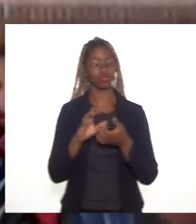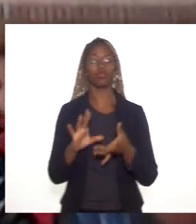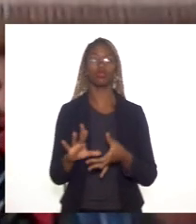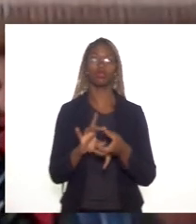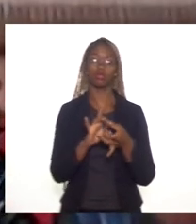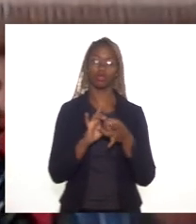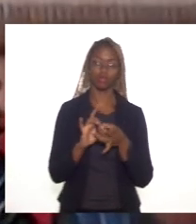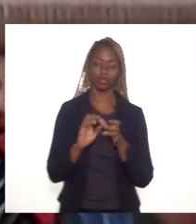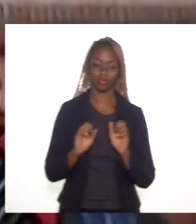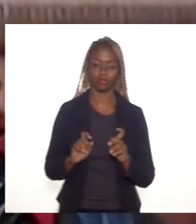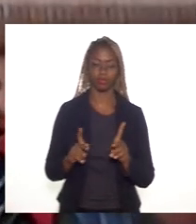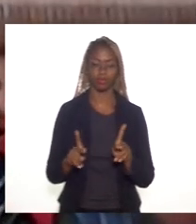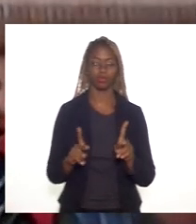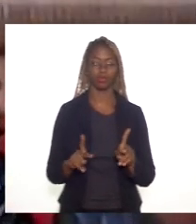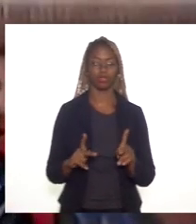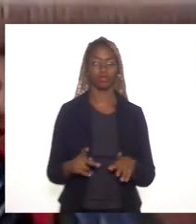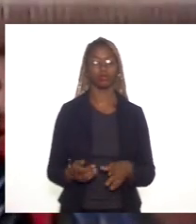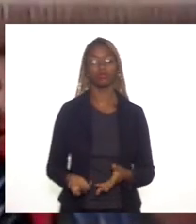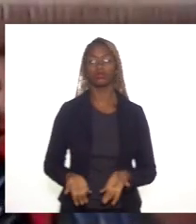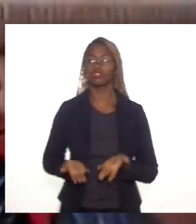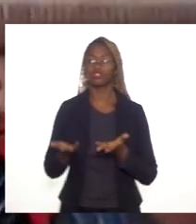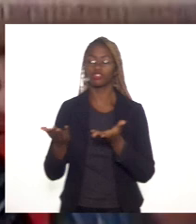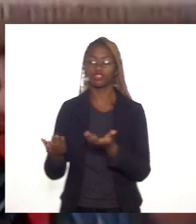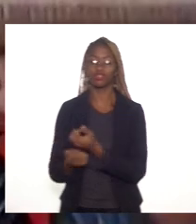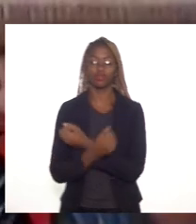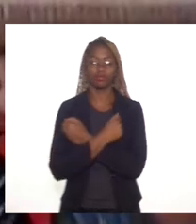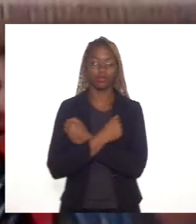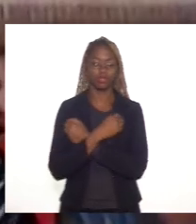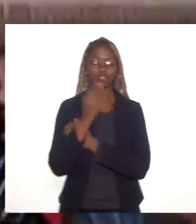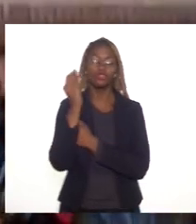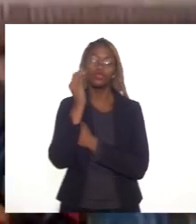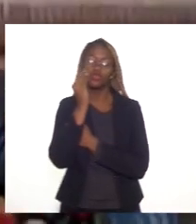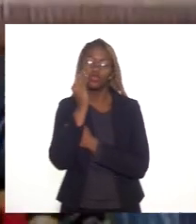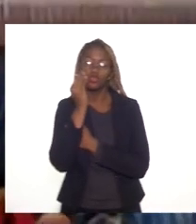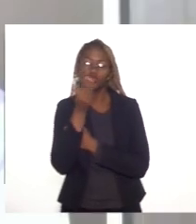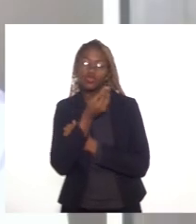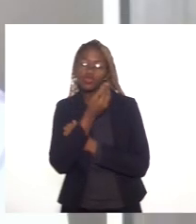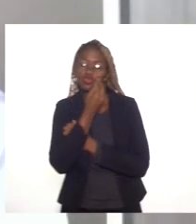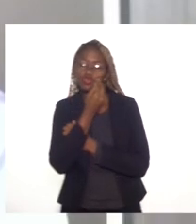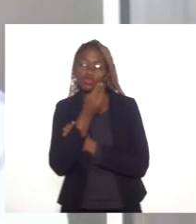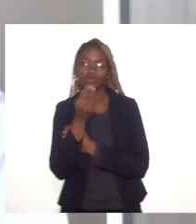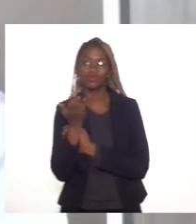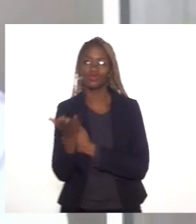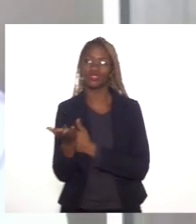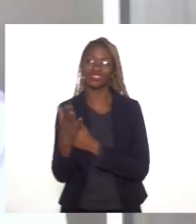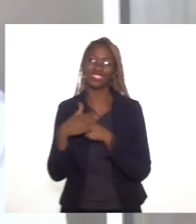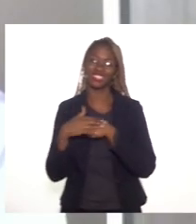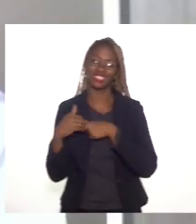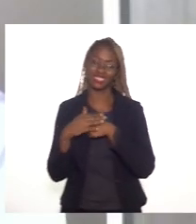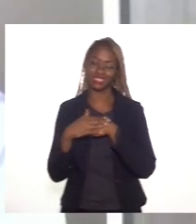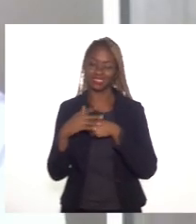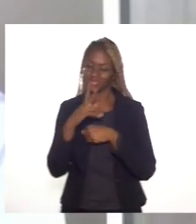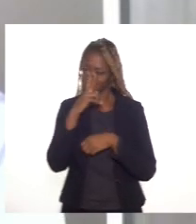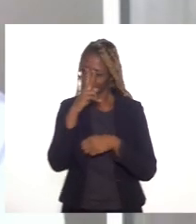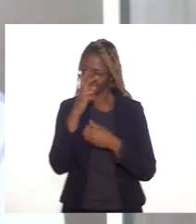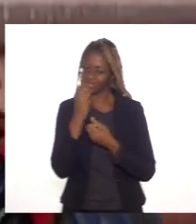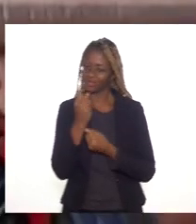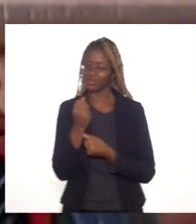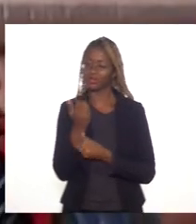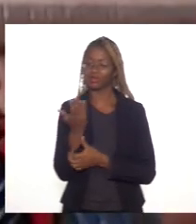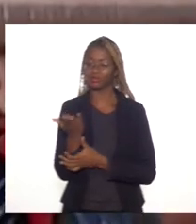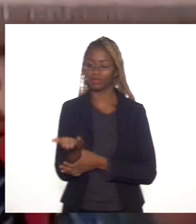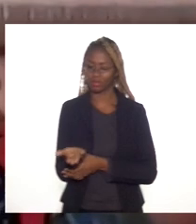receba aí um abraço, um carinho, beijo enorme virtual para ti, querida. Toda a força, viu?